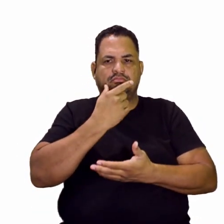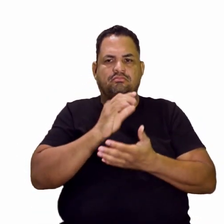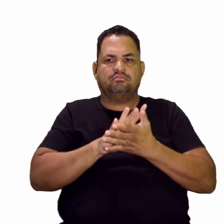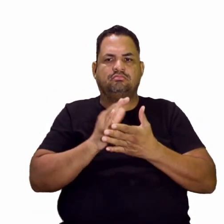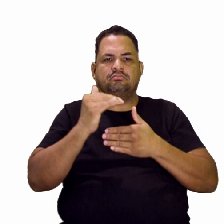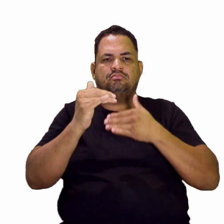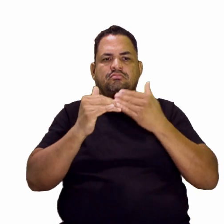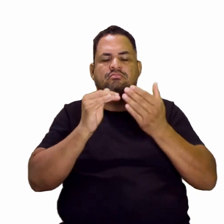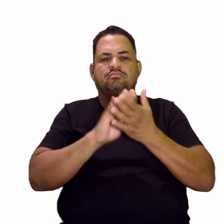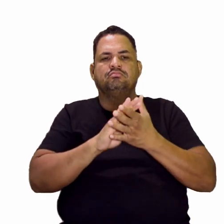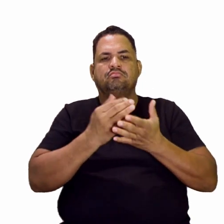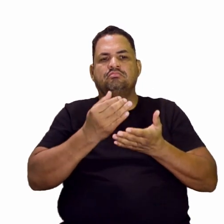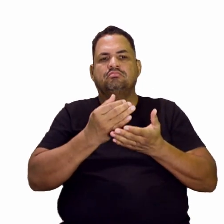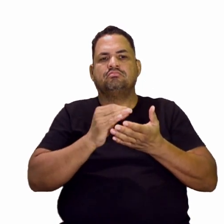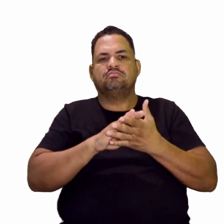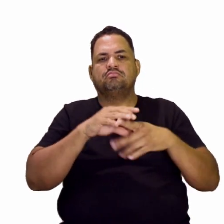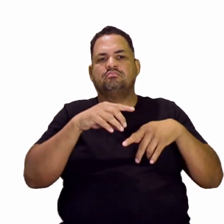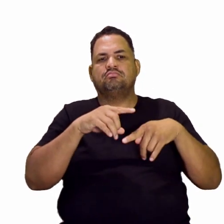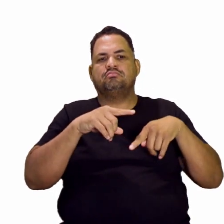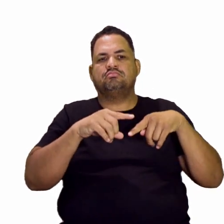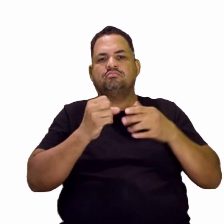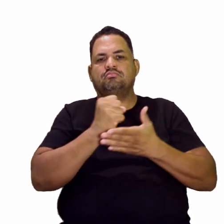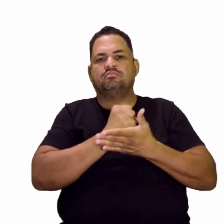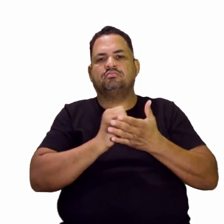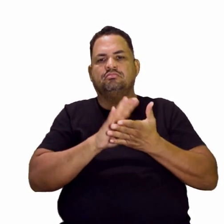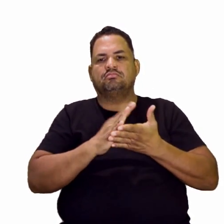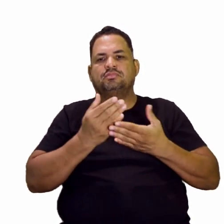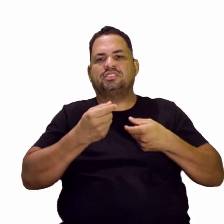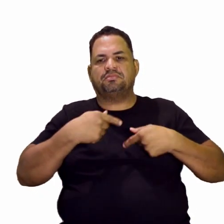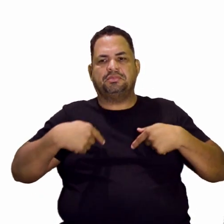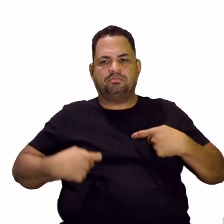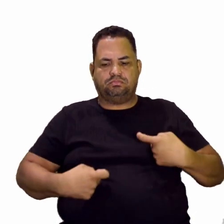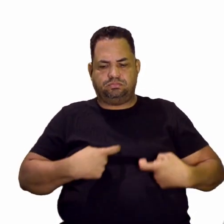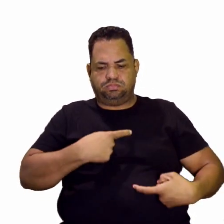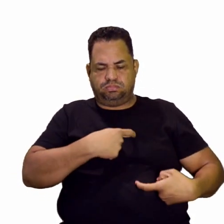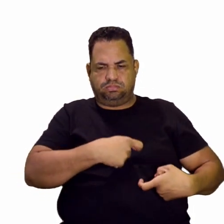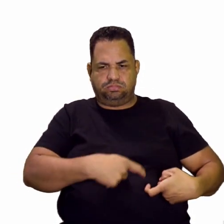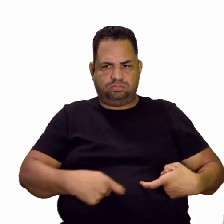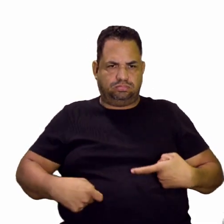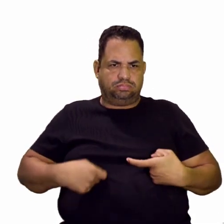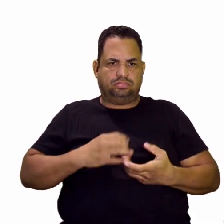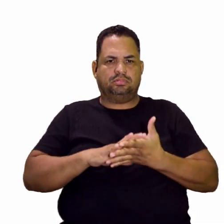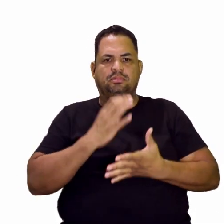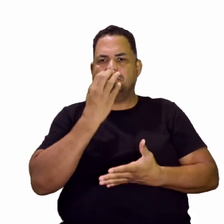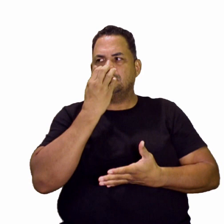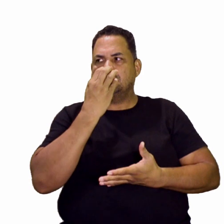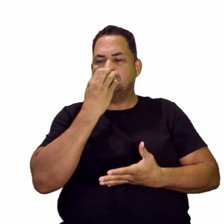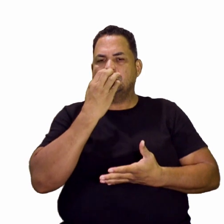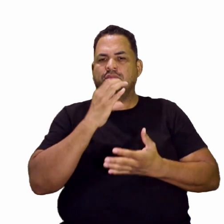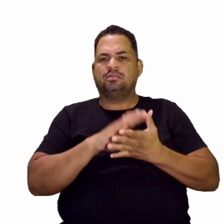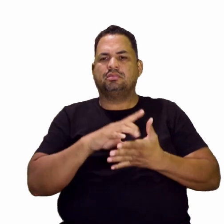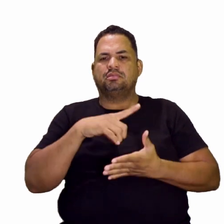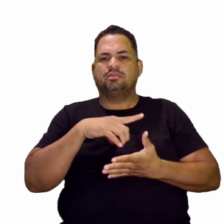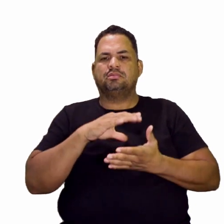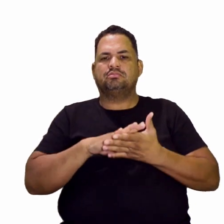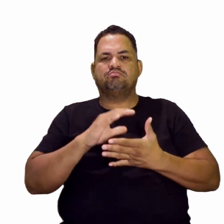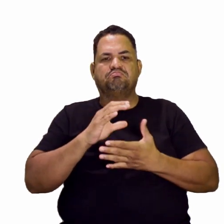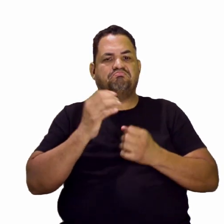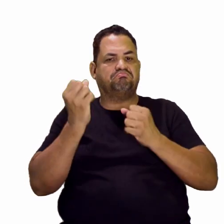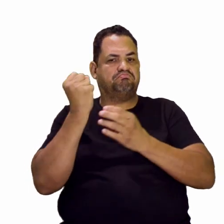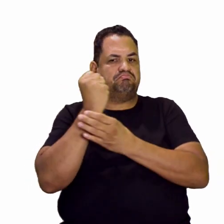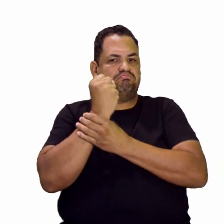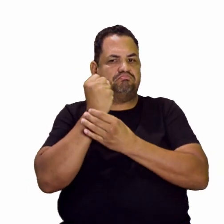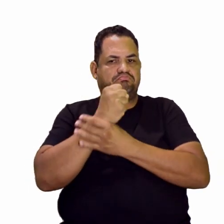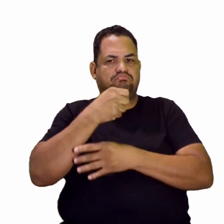uma droga para o tratamento de vermes intestinais em cães, que garante sua eficácia